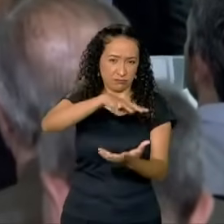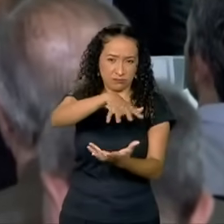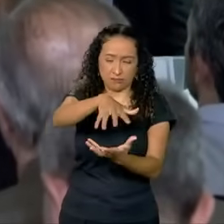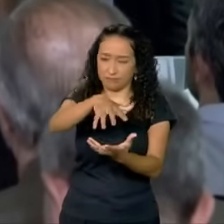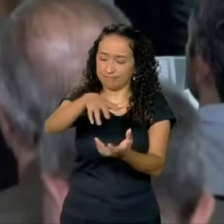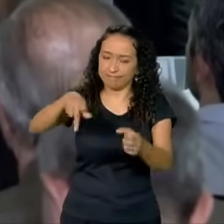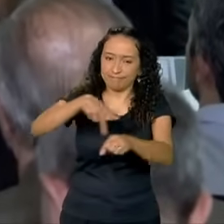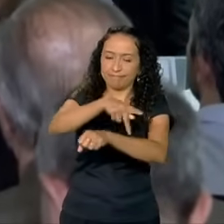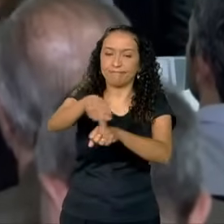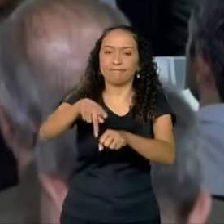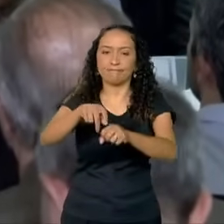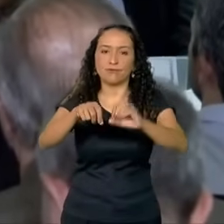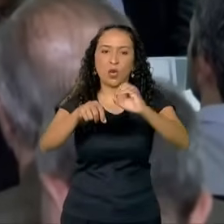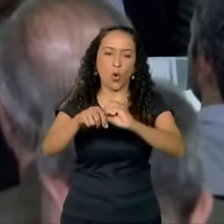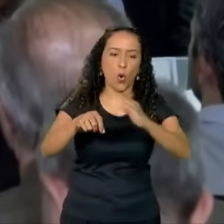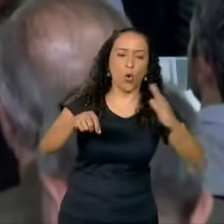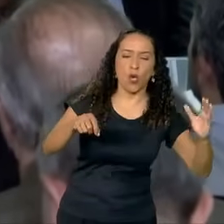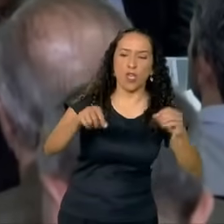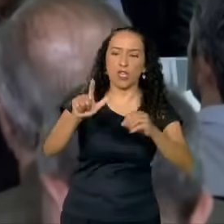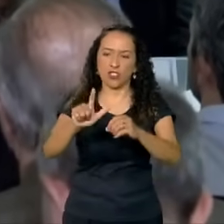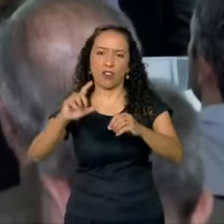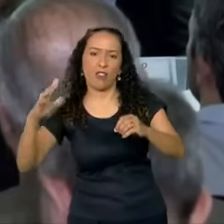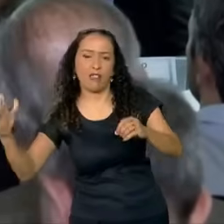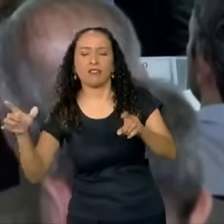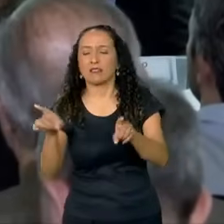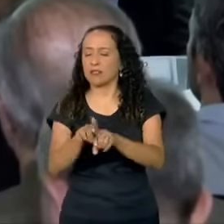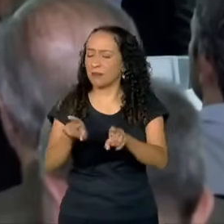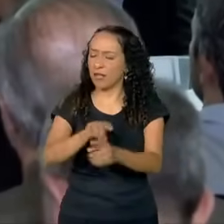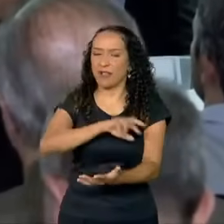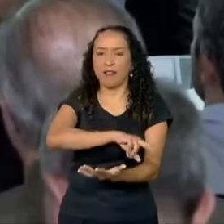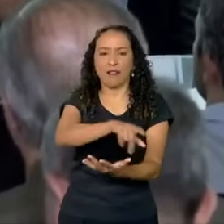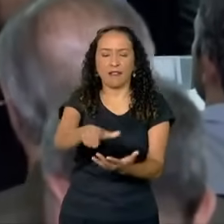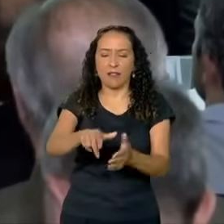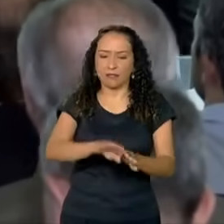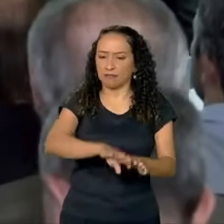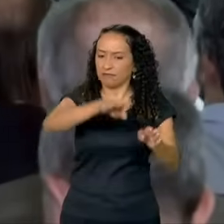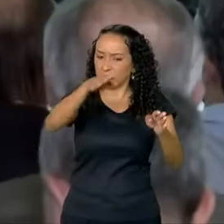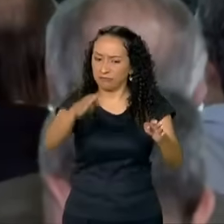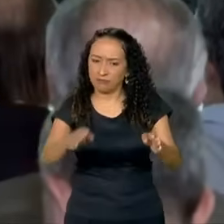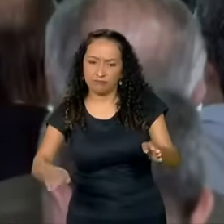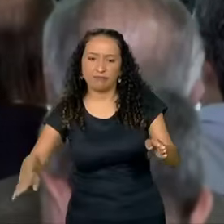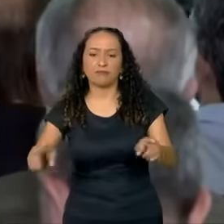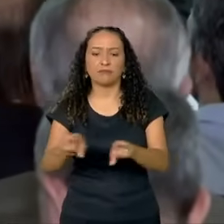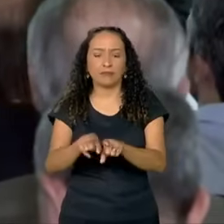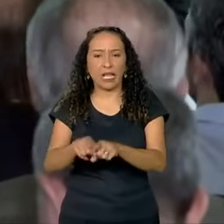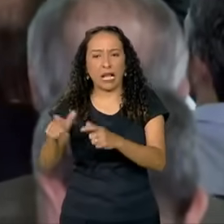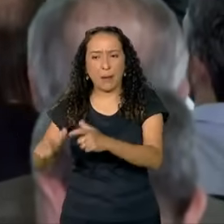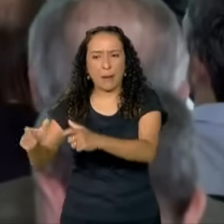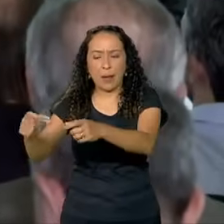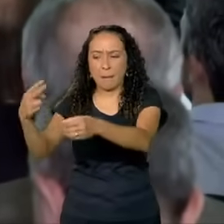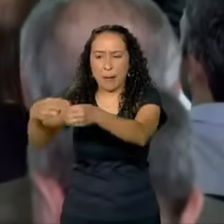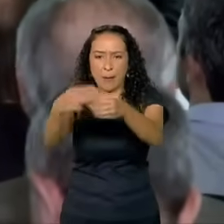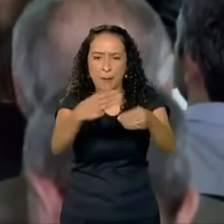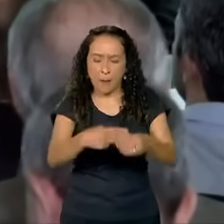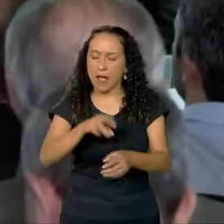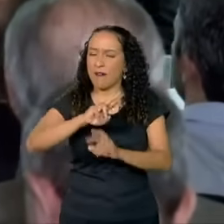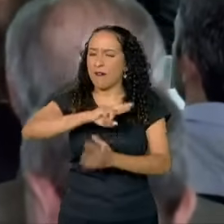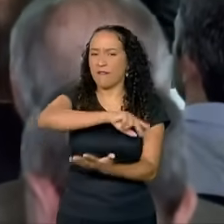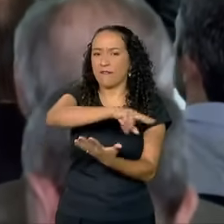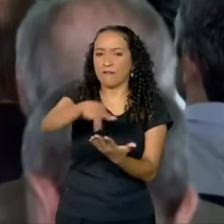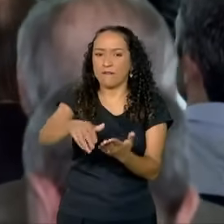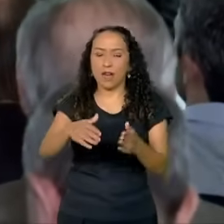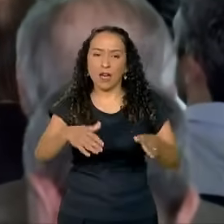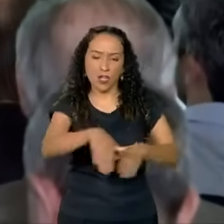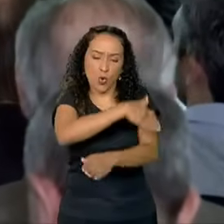danos, onde tem bacias do Taquari, Antas, Rio Pardo, Alto Jacuí, Baixo Jacuí, também com vários bloqueios rodoviários